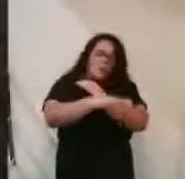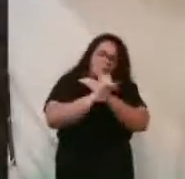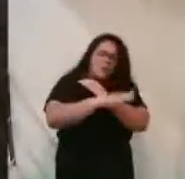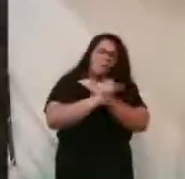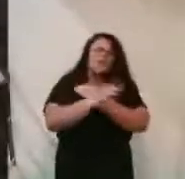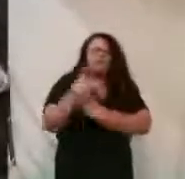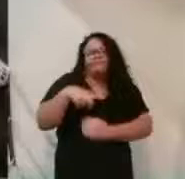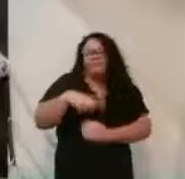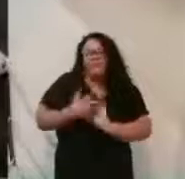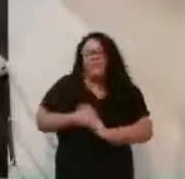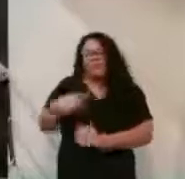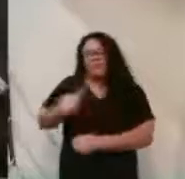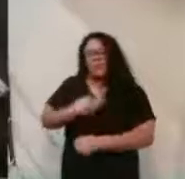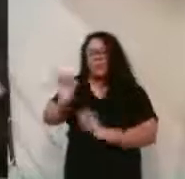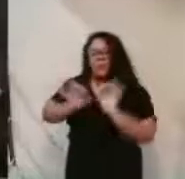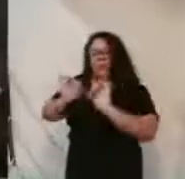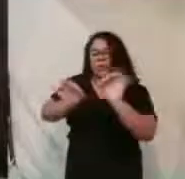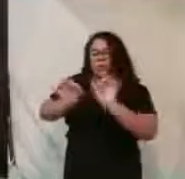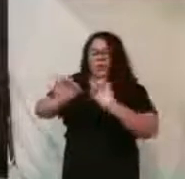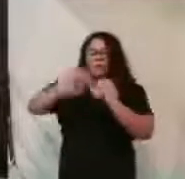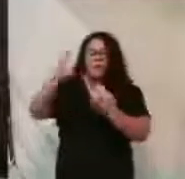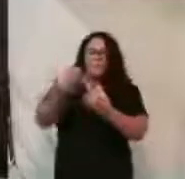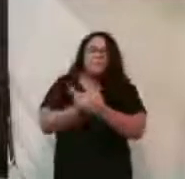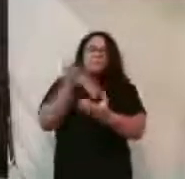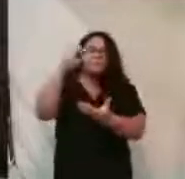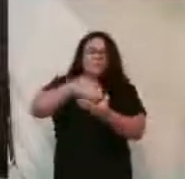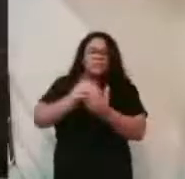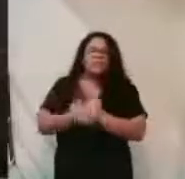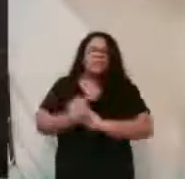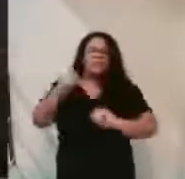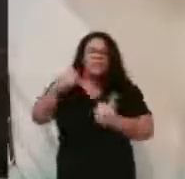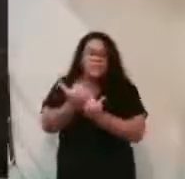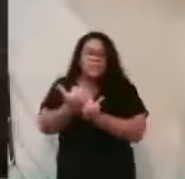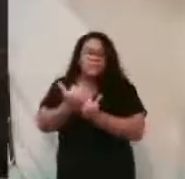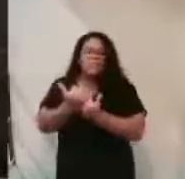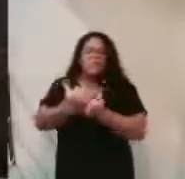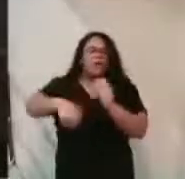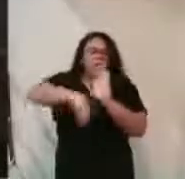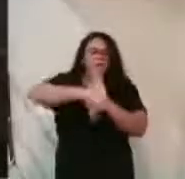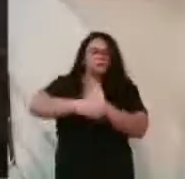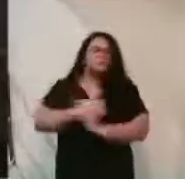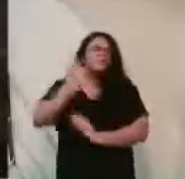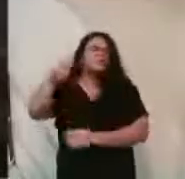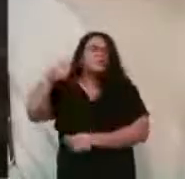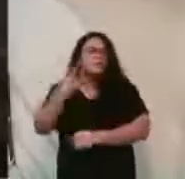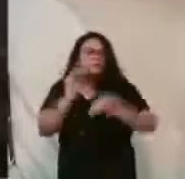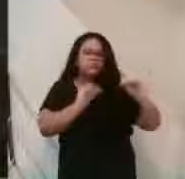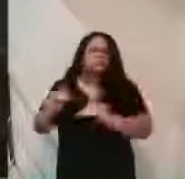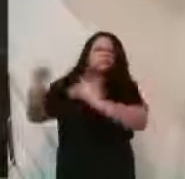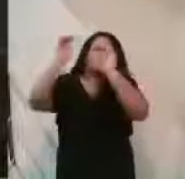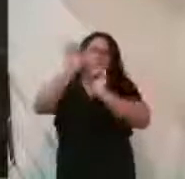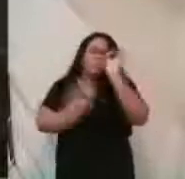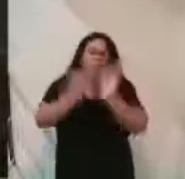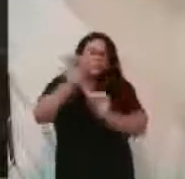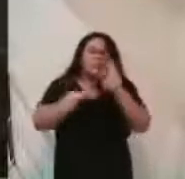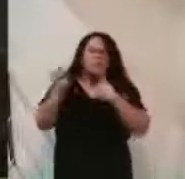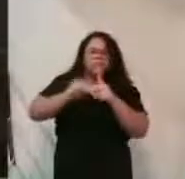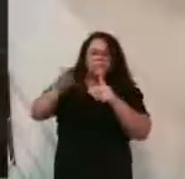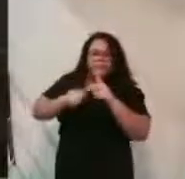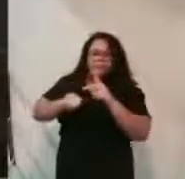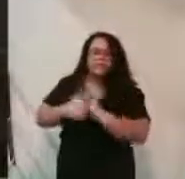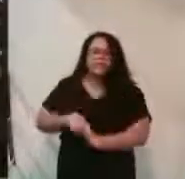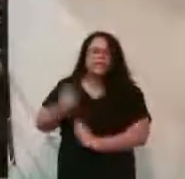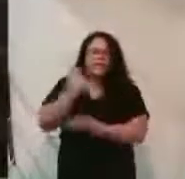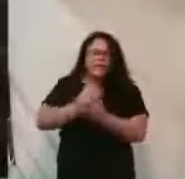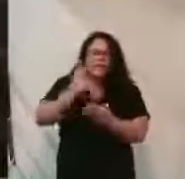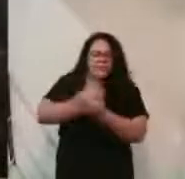assessoria criminal. Então, a assessoria criminal da Procuradoria-Geral de Justiça teve um trabalho muito importante, junto com o CAU,